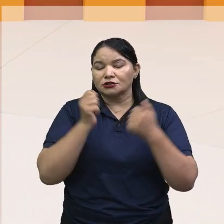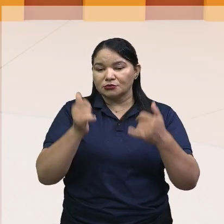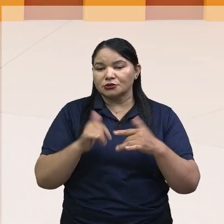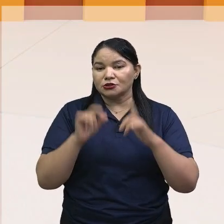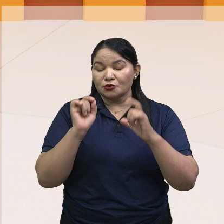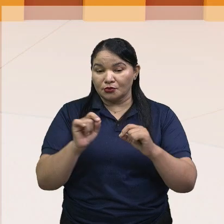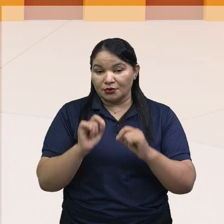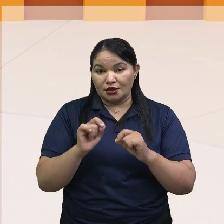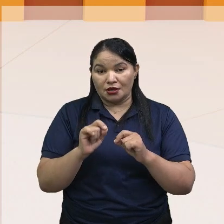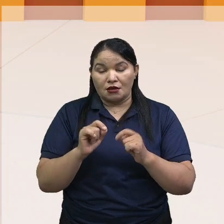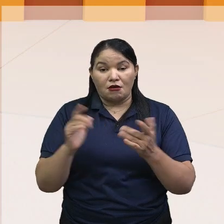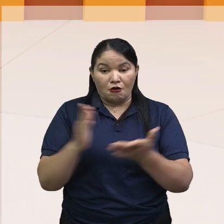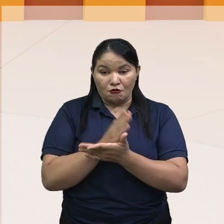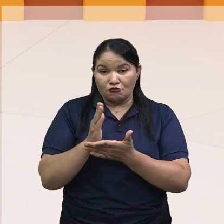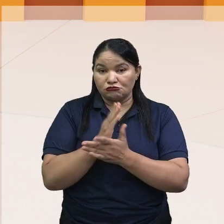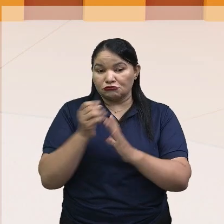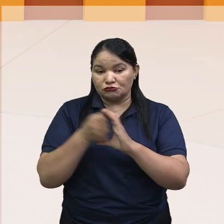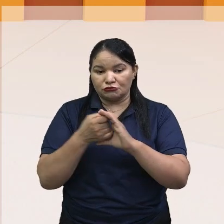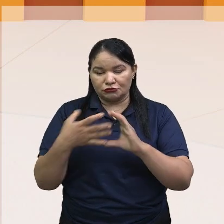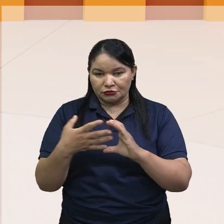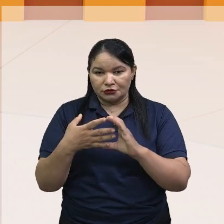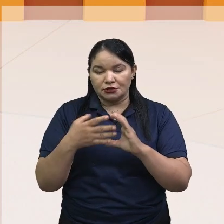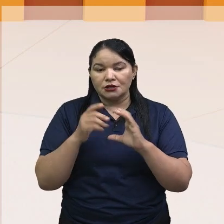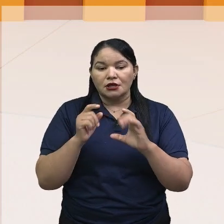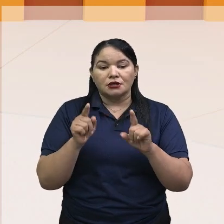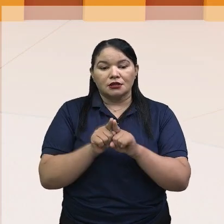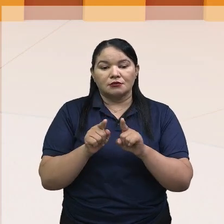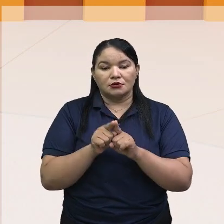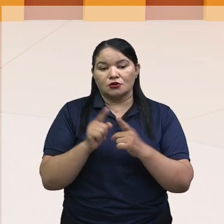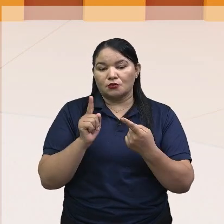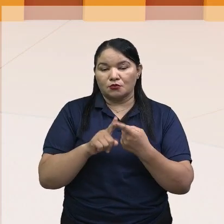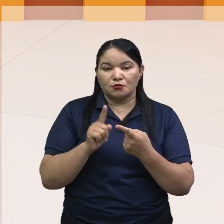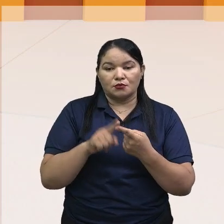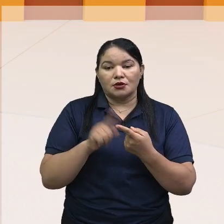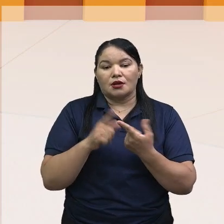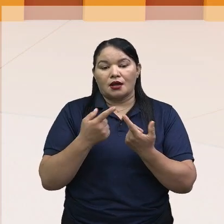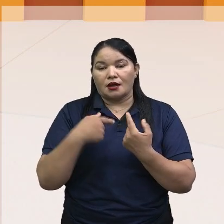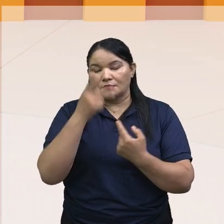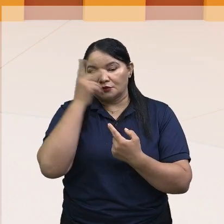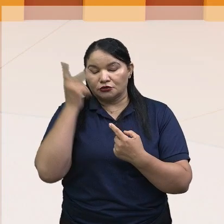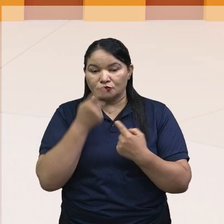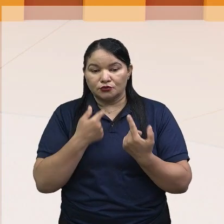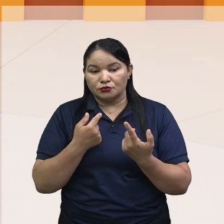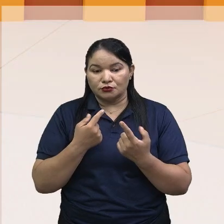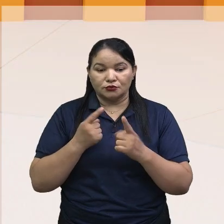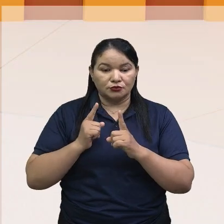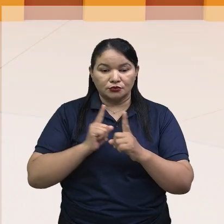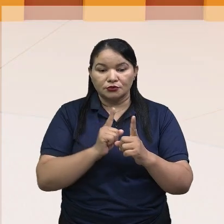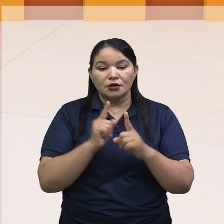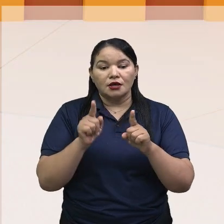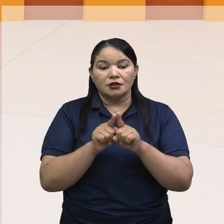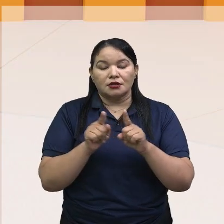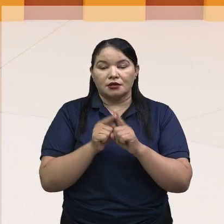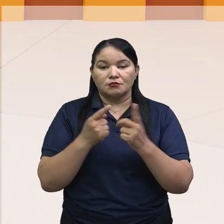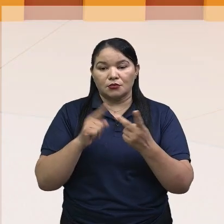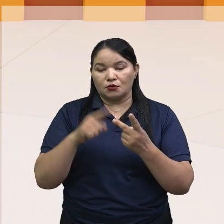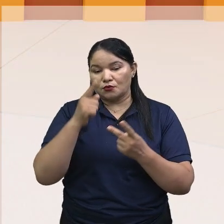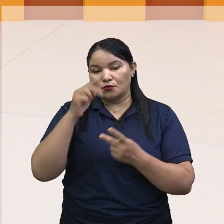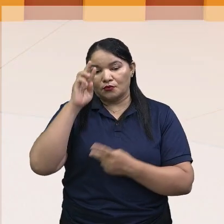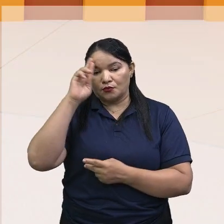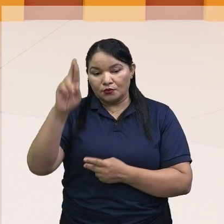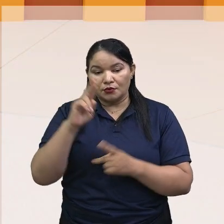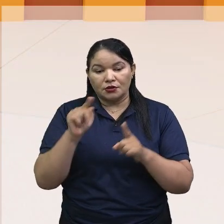conter alguns desses conceitos, né? O do clientelismo, do coronelismo, voto de cabrechos e a política